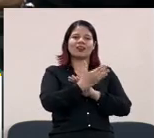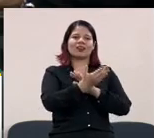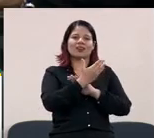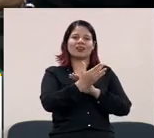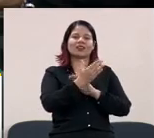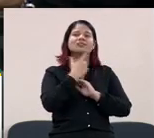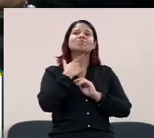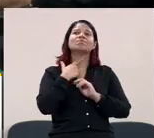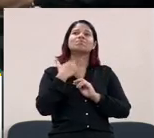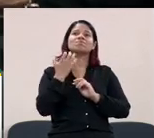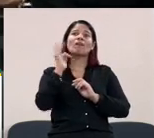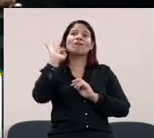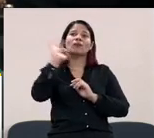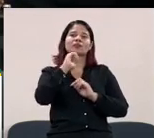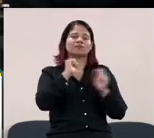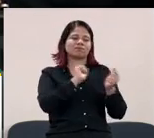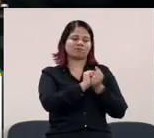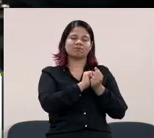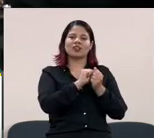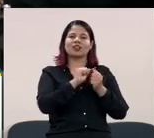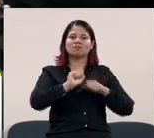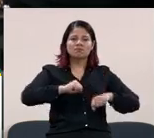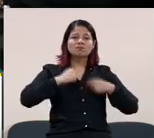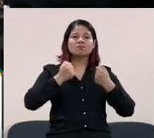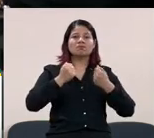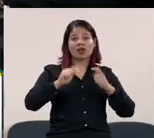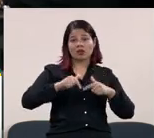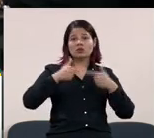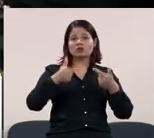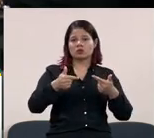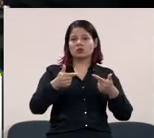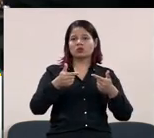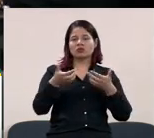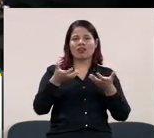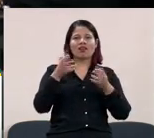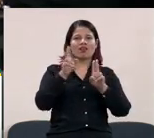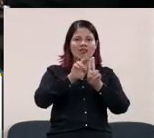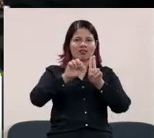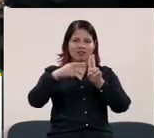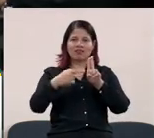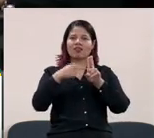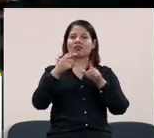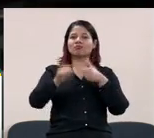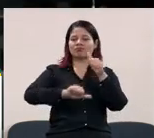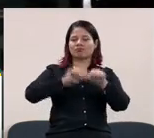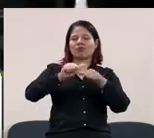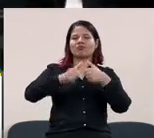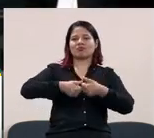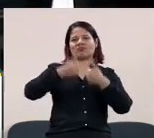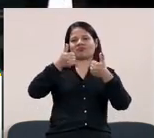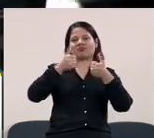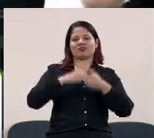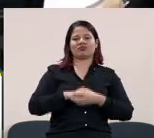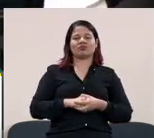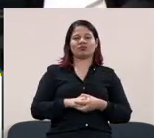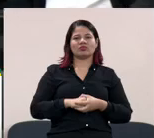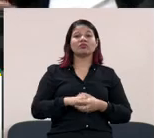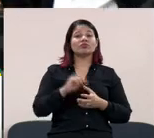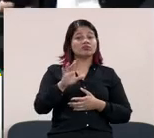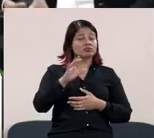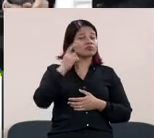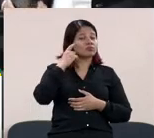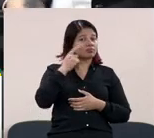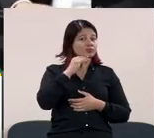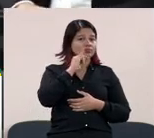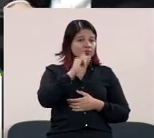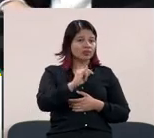nos ajudando a correr atrás de melhorias para a universidade. Acho que é importante enfatizar que, além desses 30 milhões que a